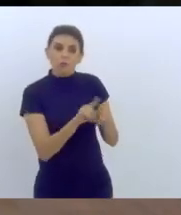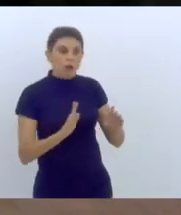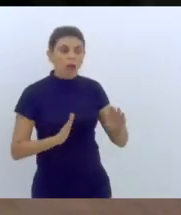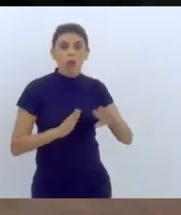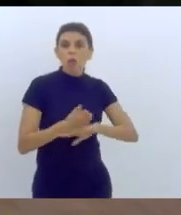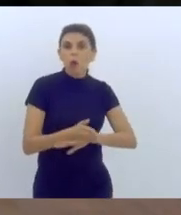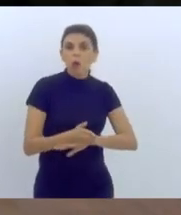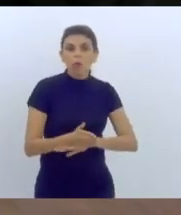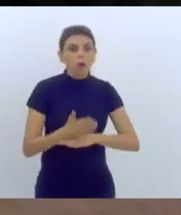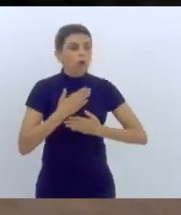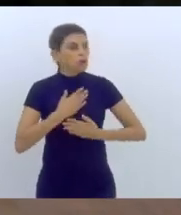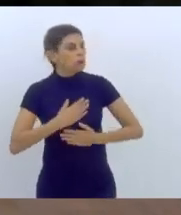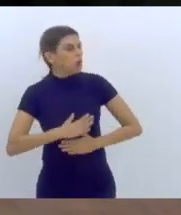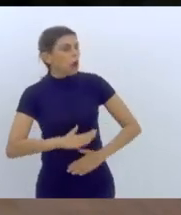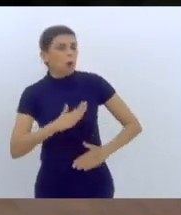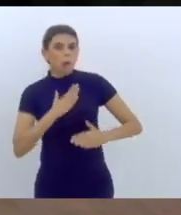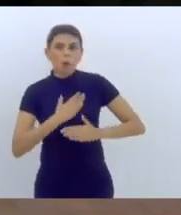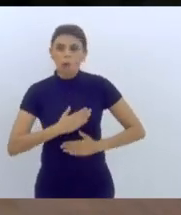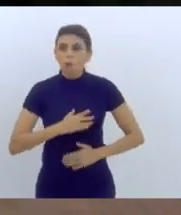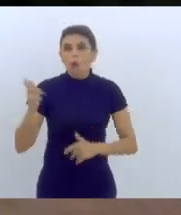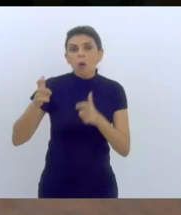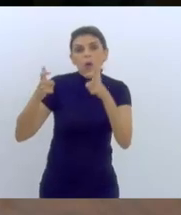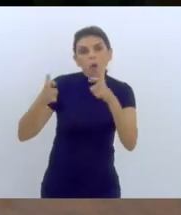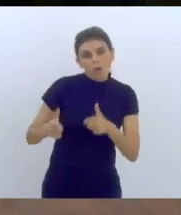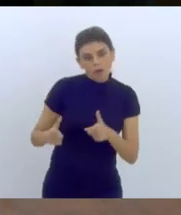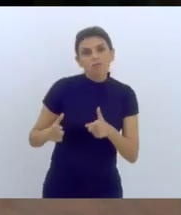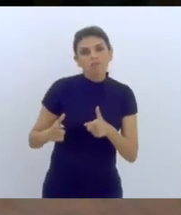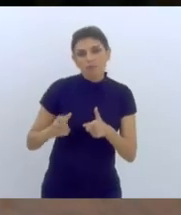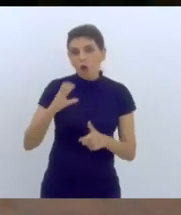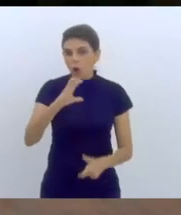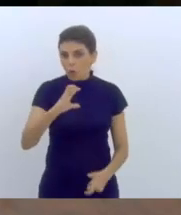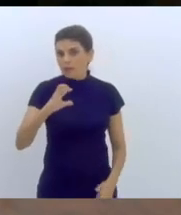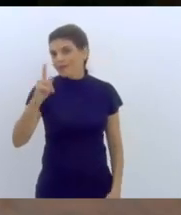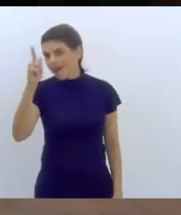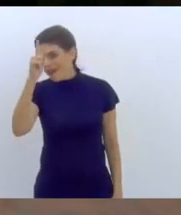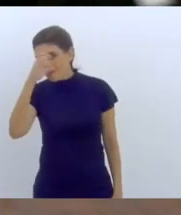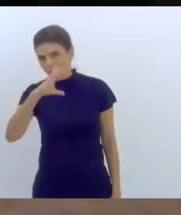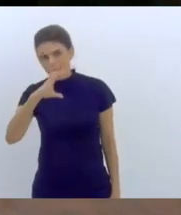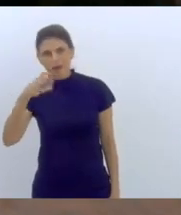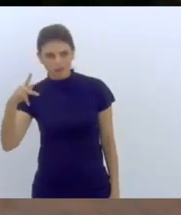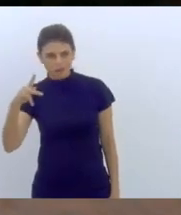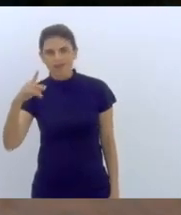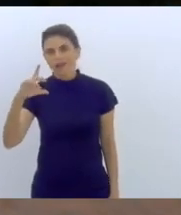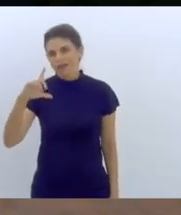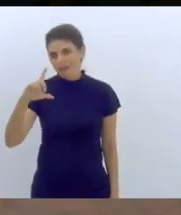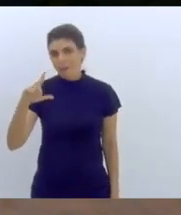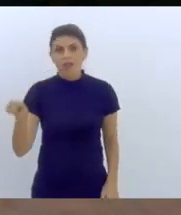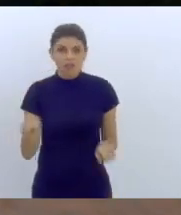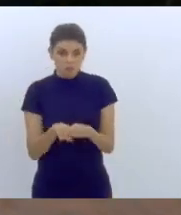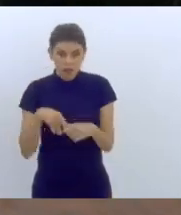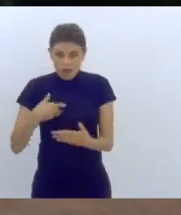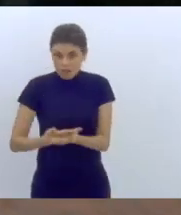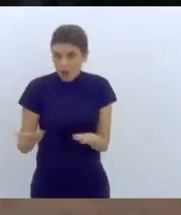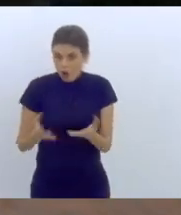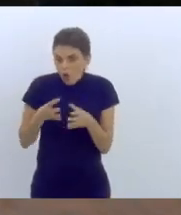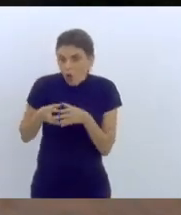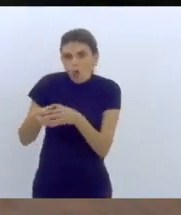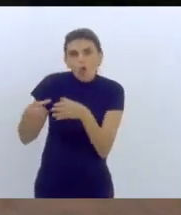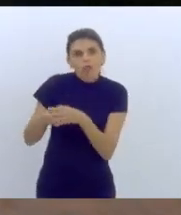entrou no complexo do Alemão e até hoje faz parte, né, do bonde do CPX.